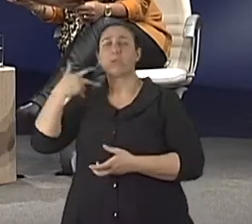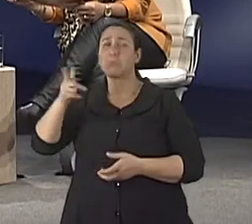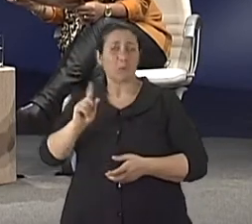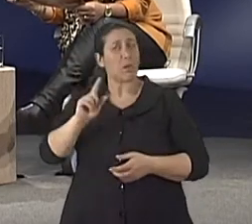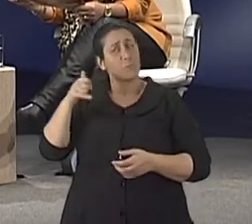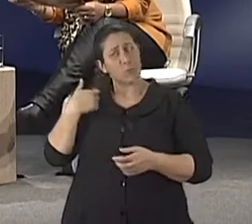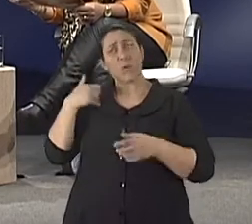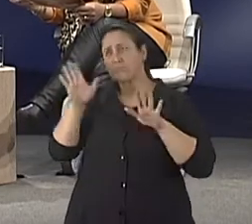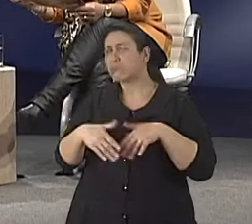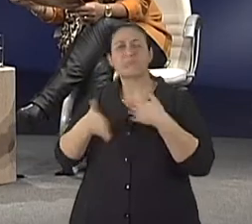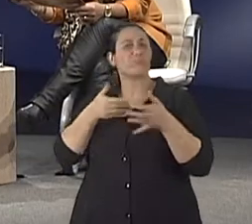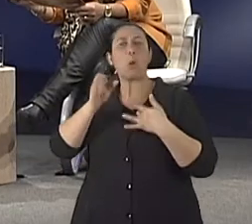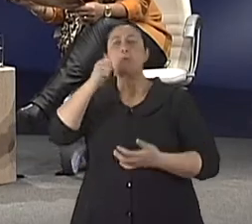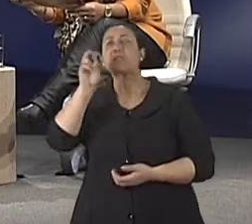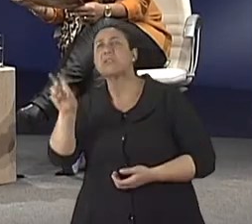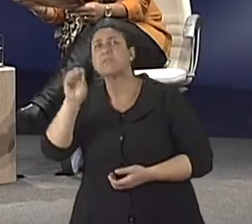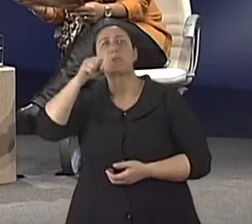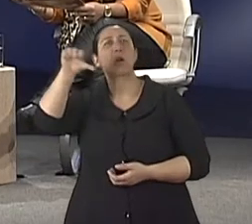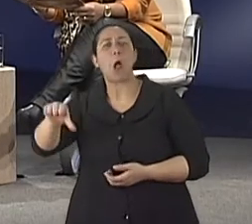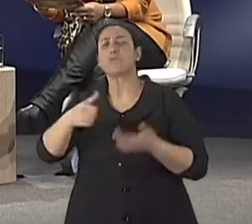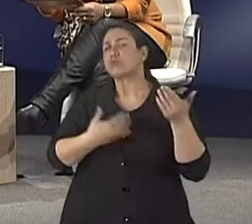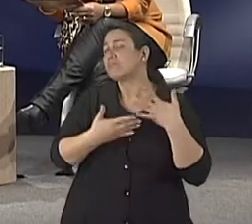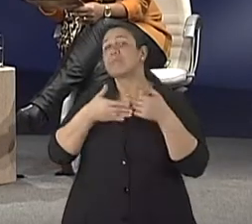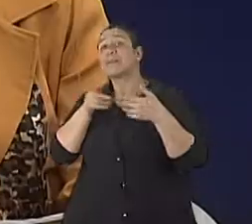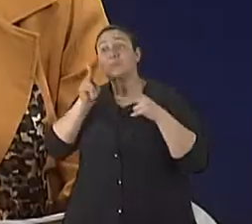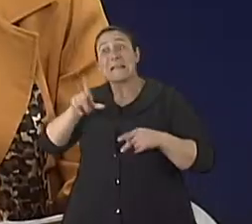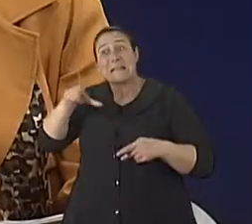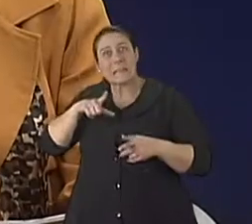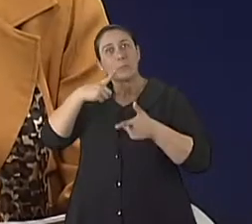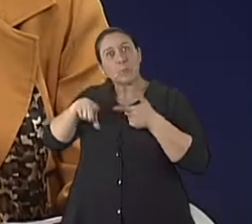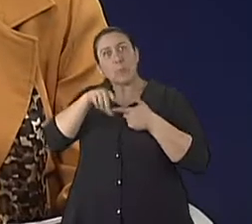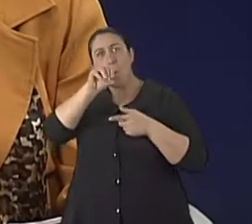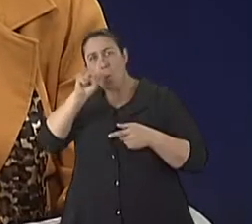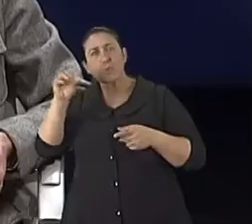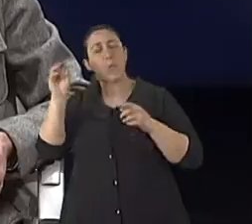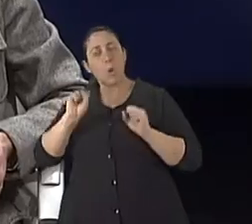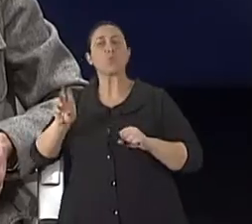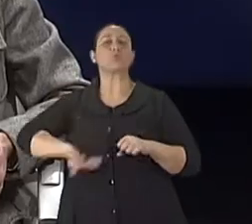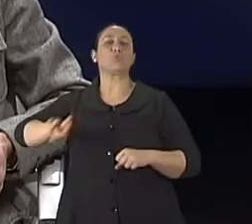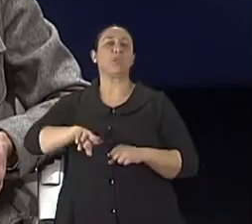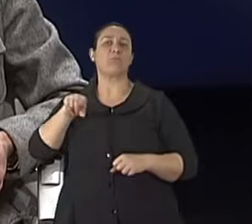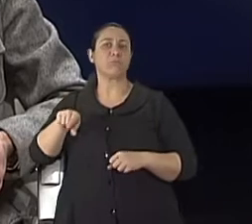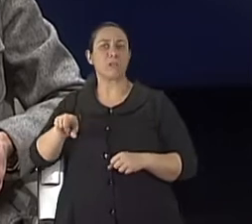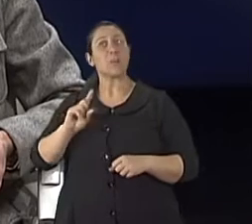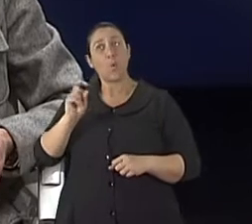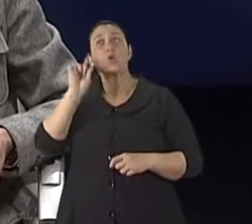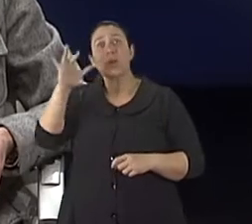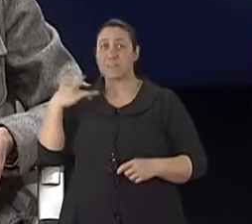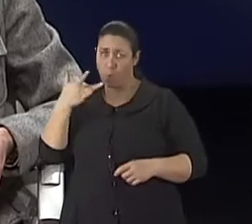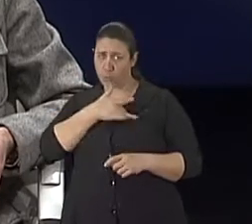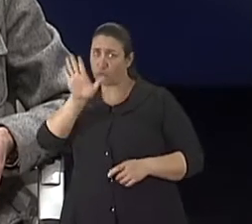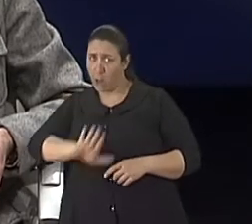apresenta condições de ser submetido a isso não há confusão aí a saúde geral desse paciente não é tanto a idade é exatamente